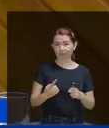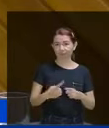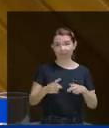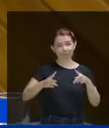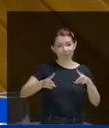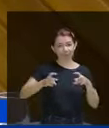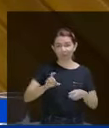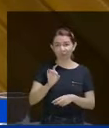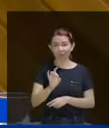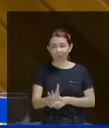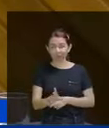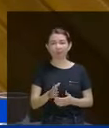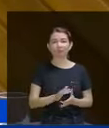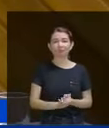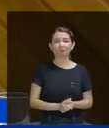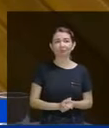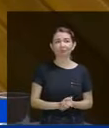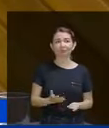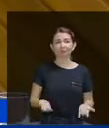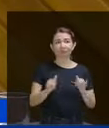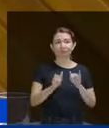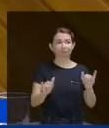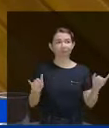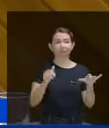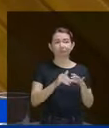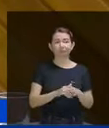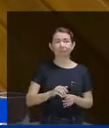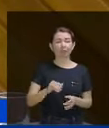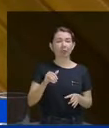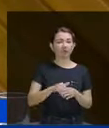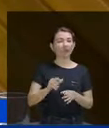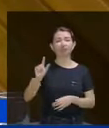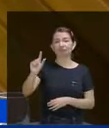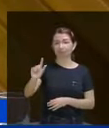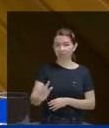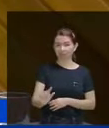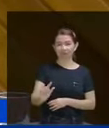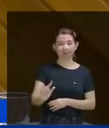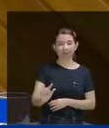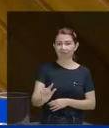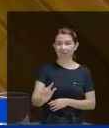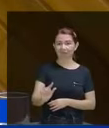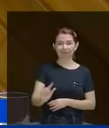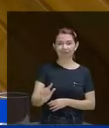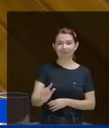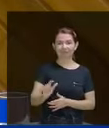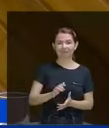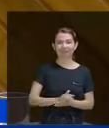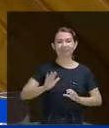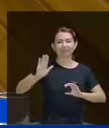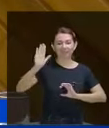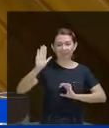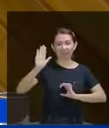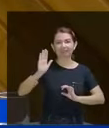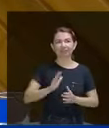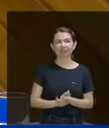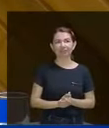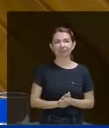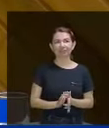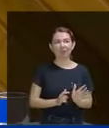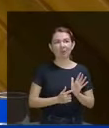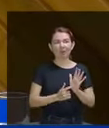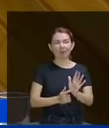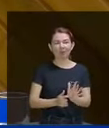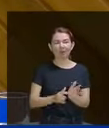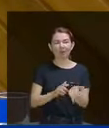reconheceu apenas falta de atos de campanha e baixa votação das duas mulheres cujas candidaturas foram apontadas como fictícias,